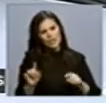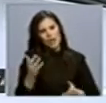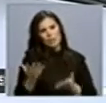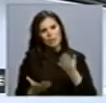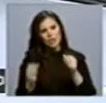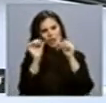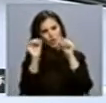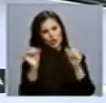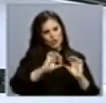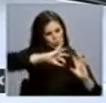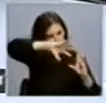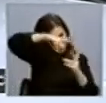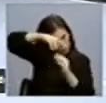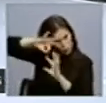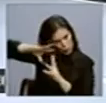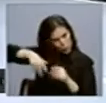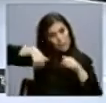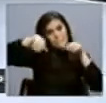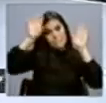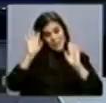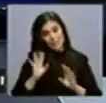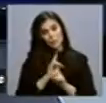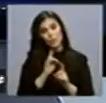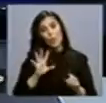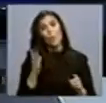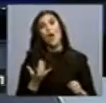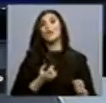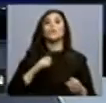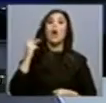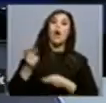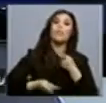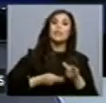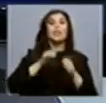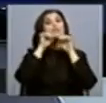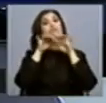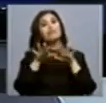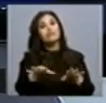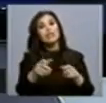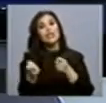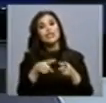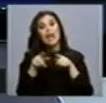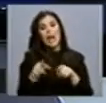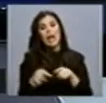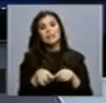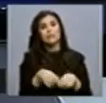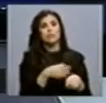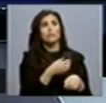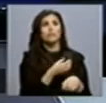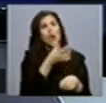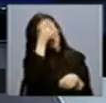Solar. Mas ainda mais curioso do que isto é que quando eles analisaram esta explosão, este flare de Próxima Centauri, fizeram especulações sobre a